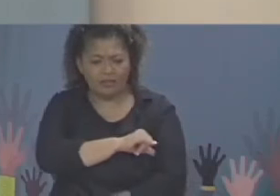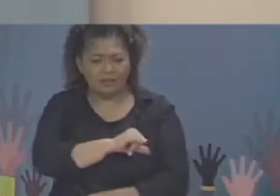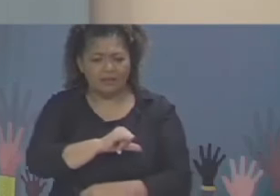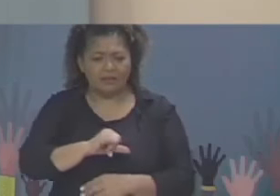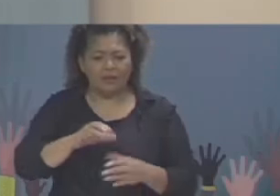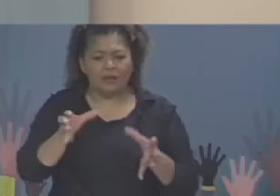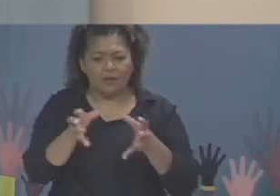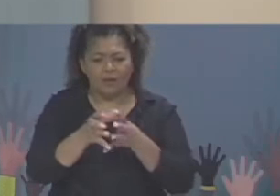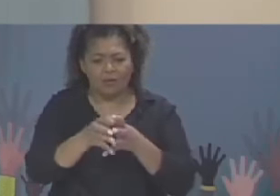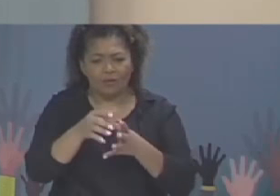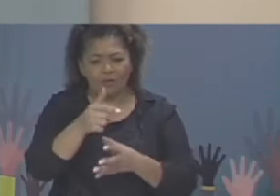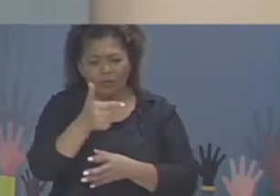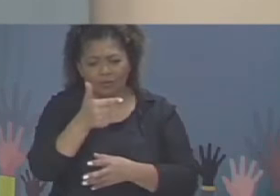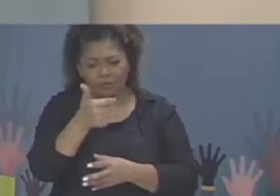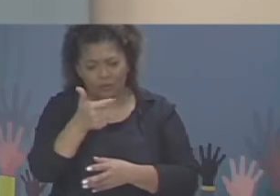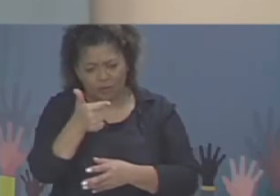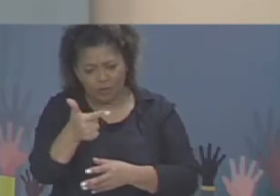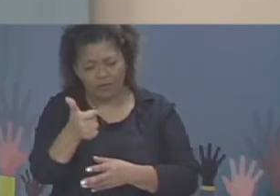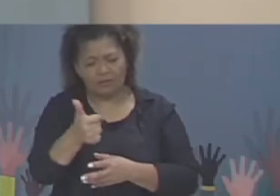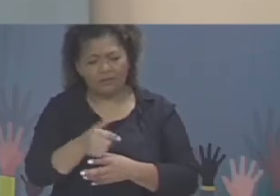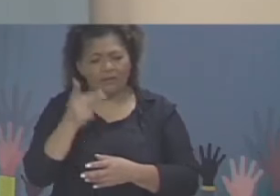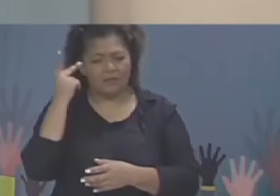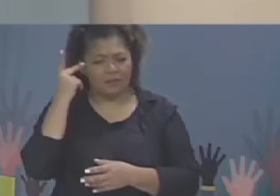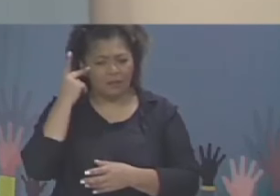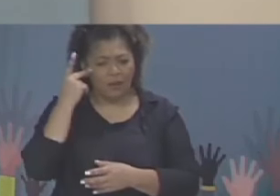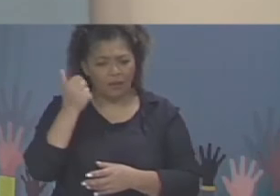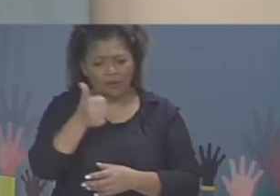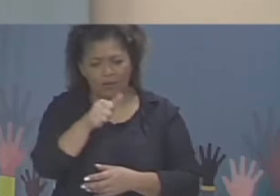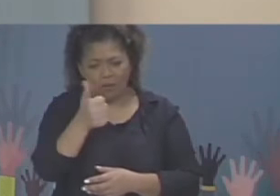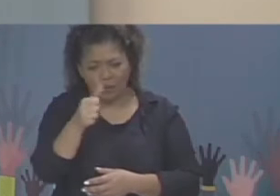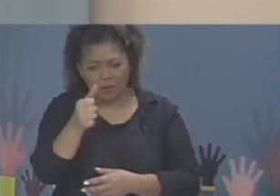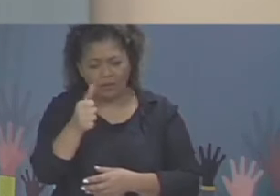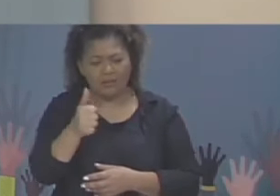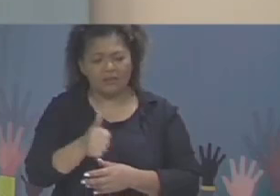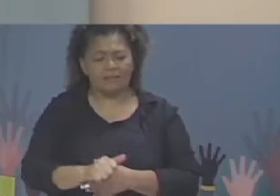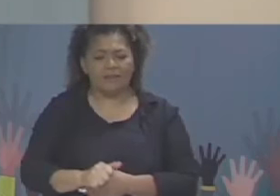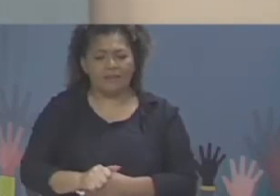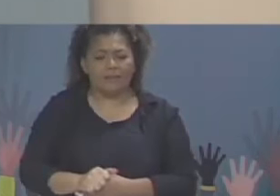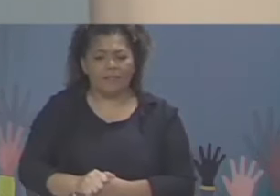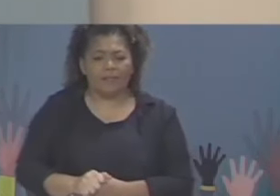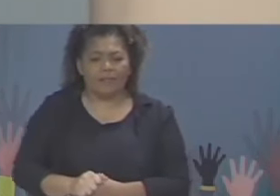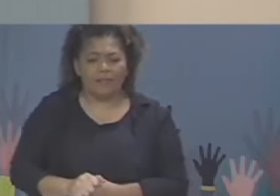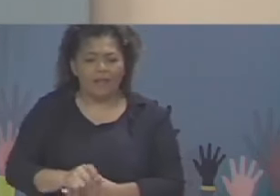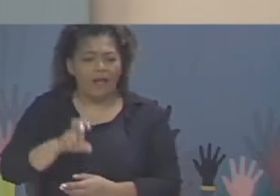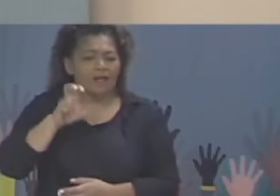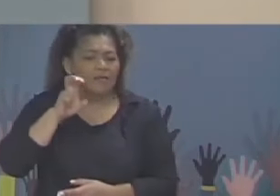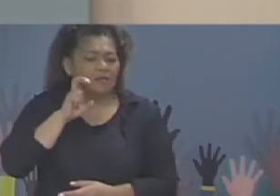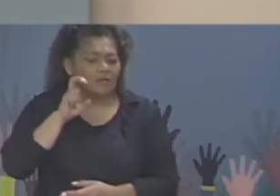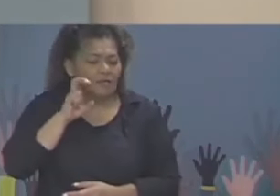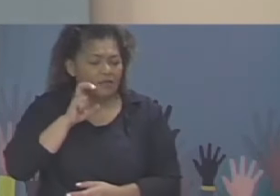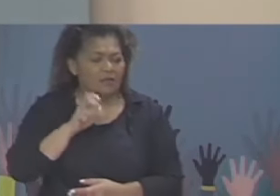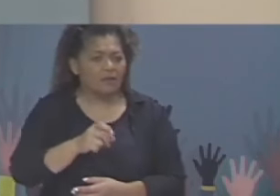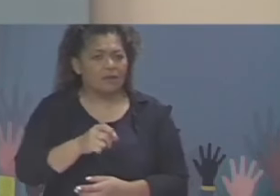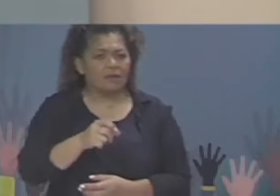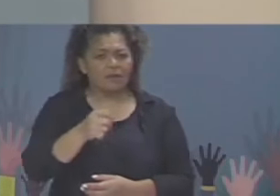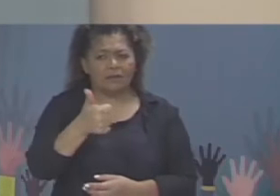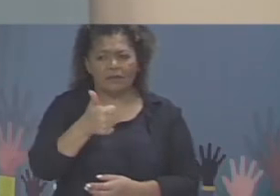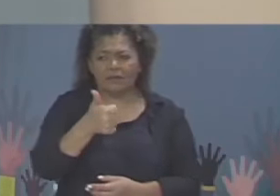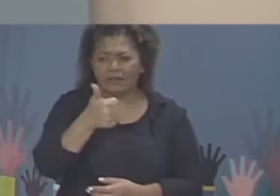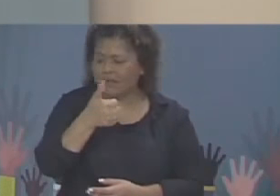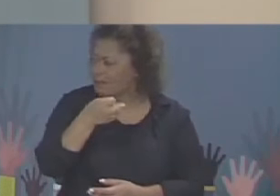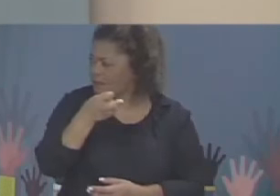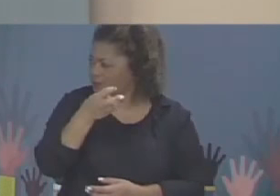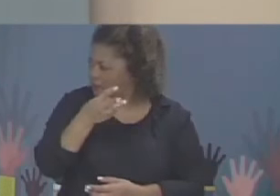São Paulo, com a chapa 11, em Sergipe, também com a chapa 11. Nós queremos e nós iremos fazer um novo